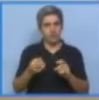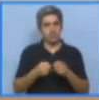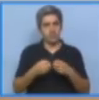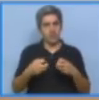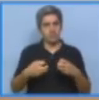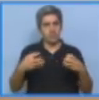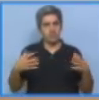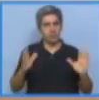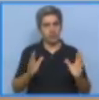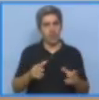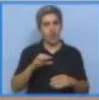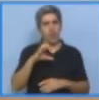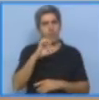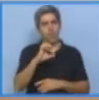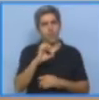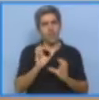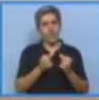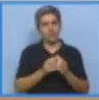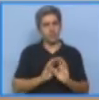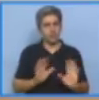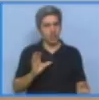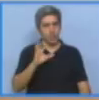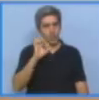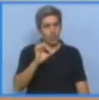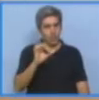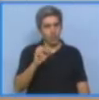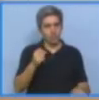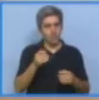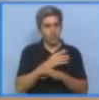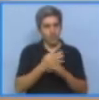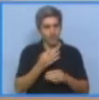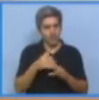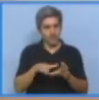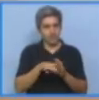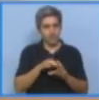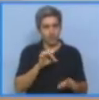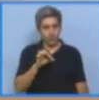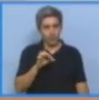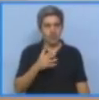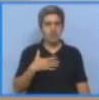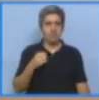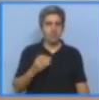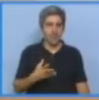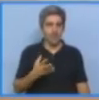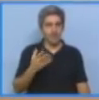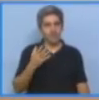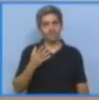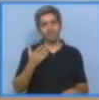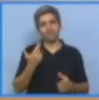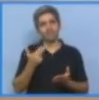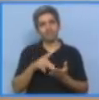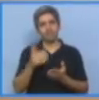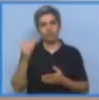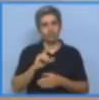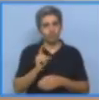estende a 8 equipas neste momento, ou neste campeonato. Com pena nossa, não tem estado